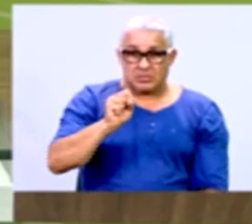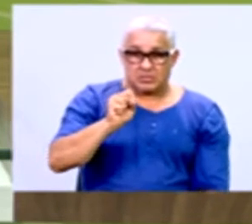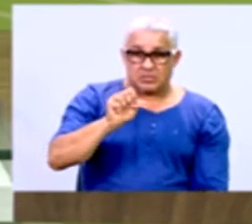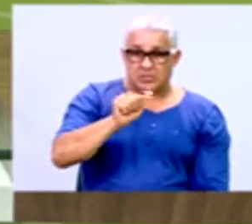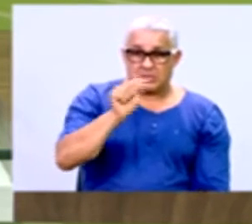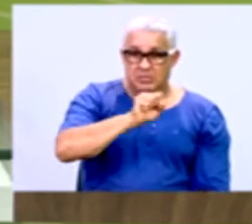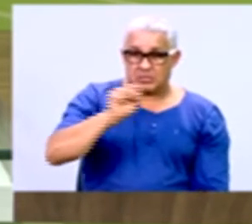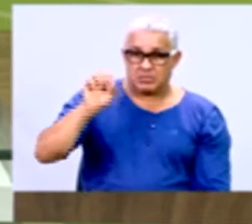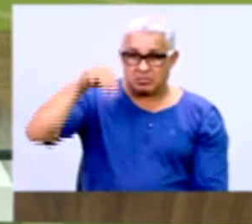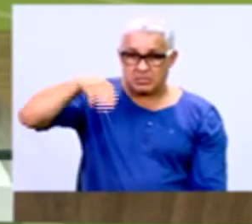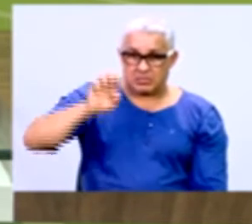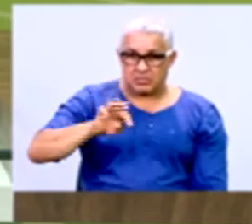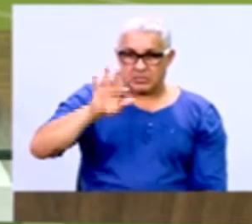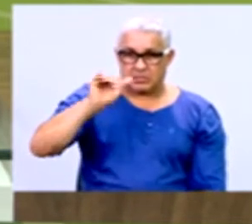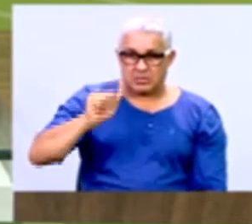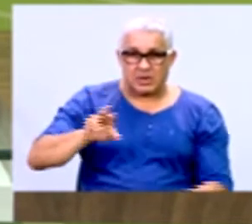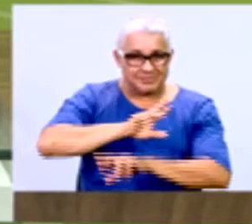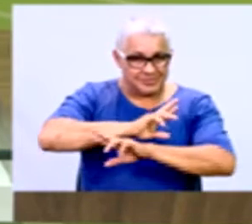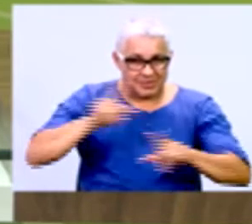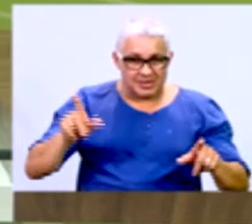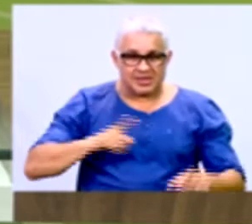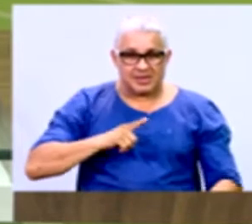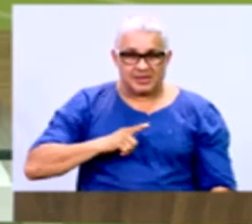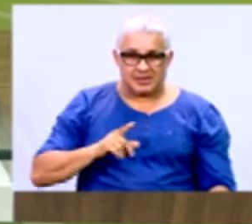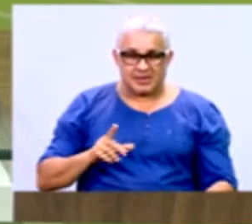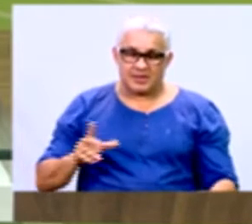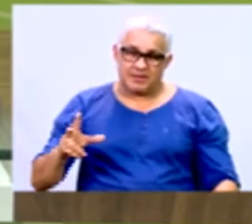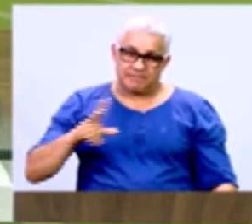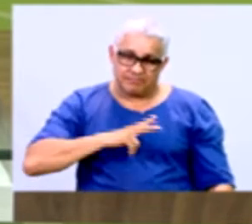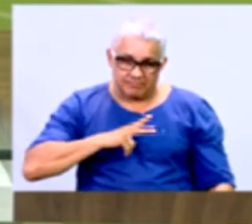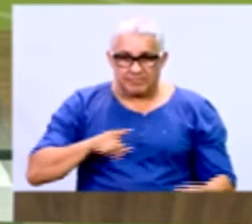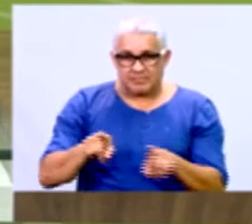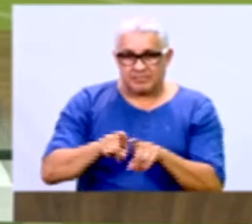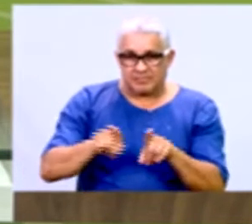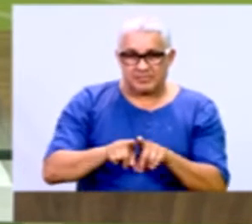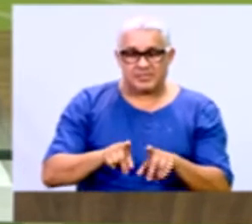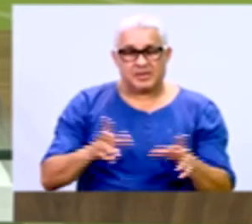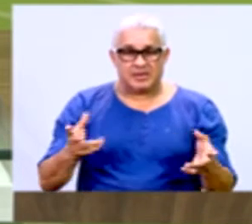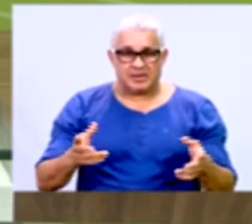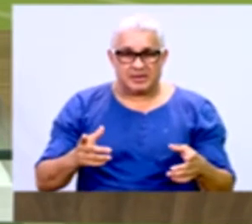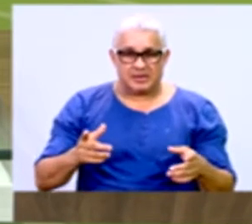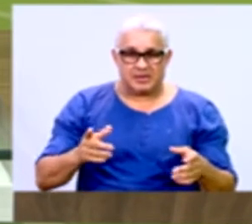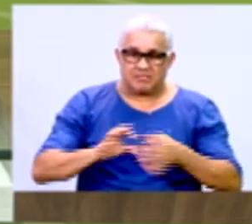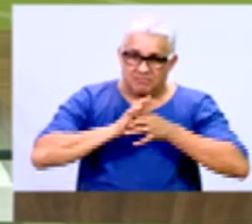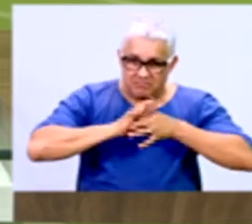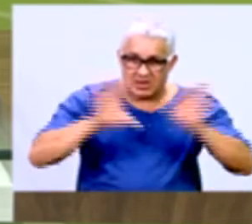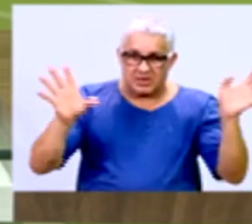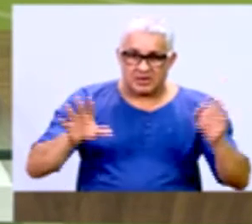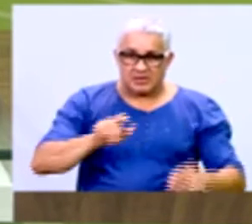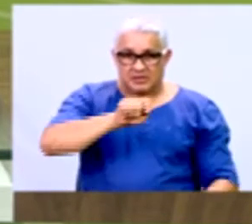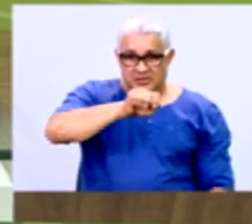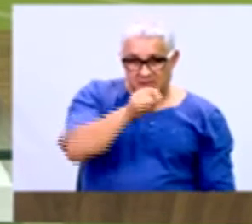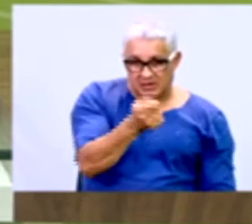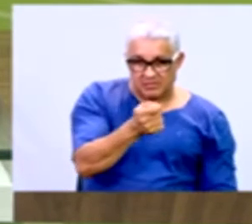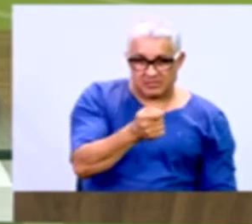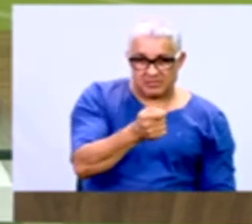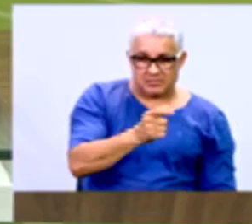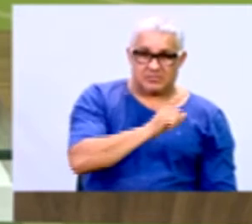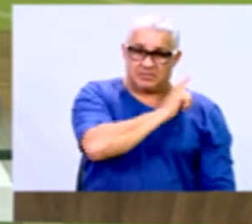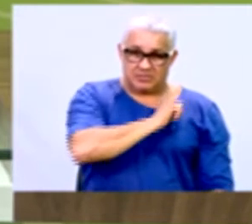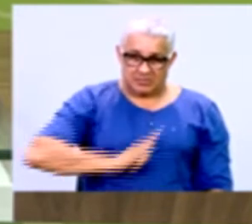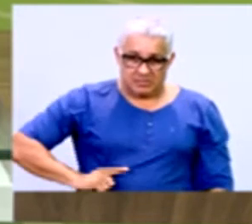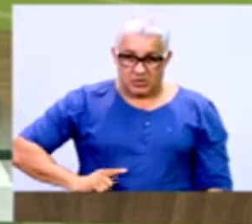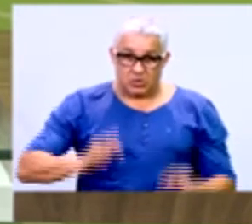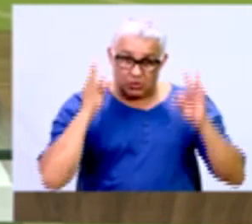o conceito de chaves públicas e privadas, onde então existe uma chave pública que é de conhecimento de